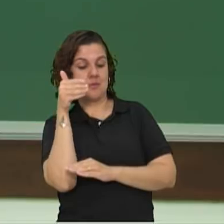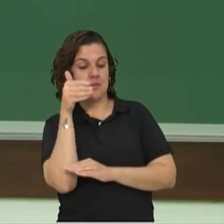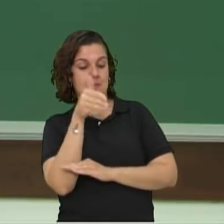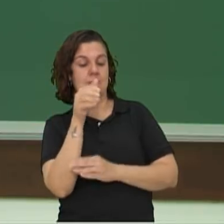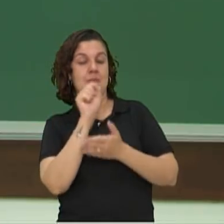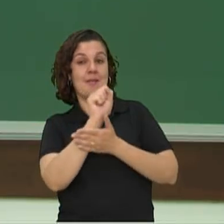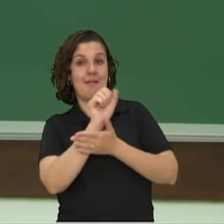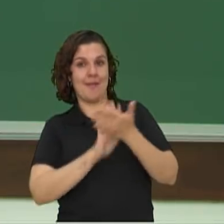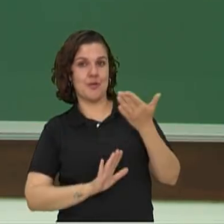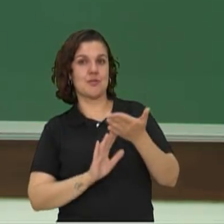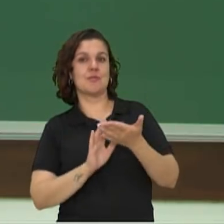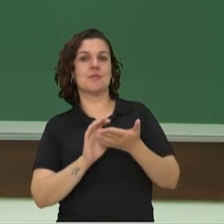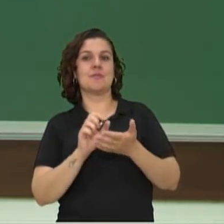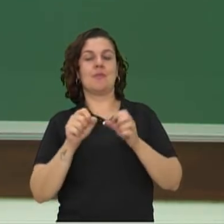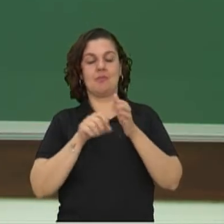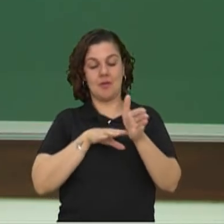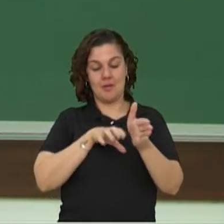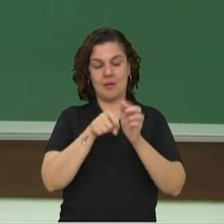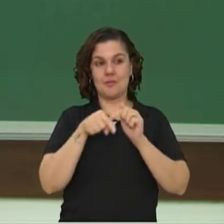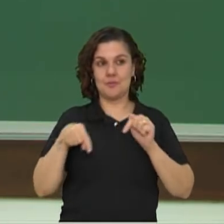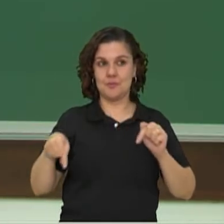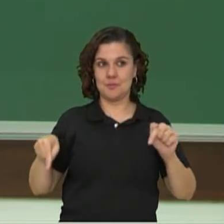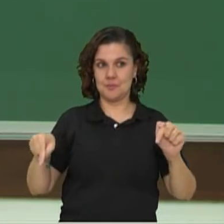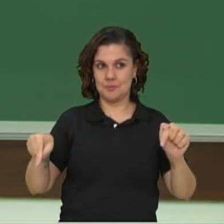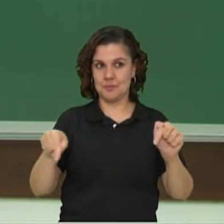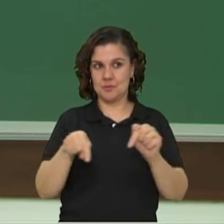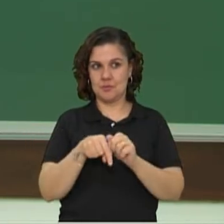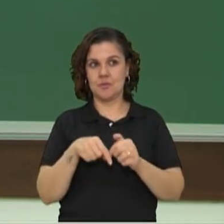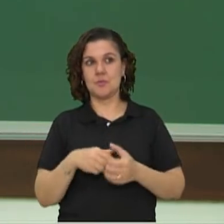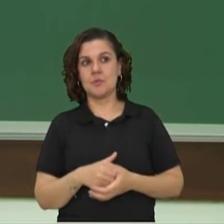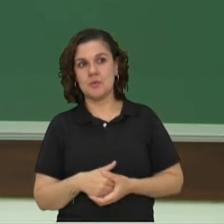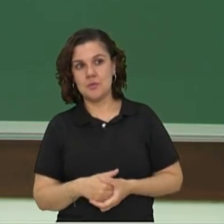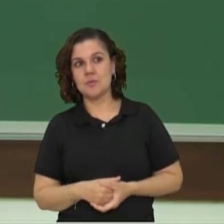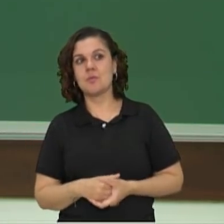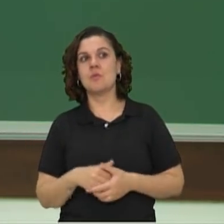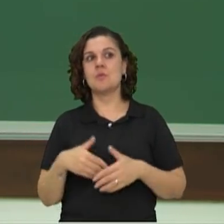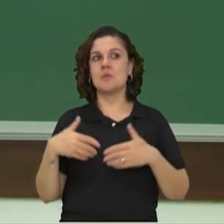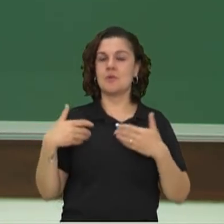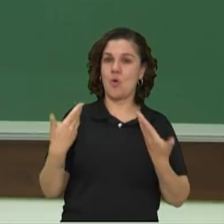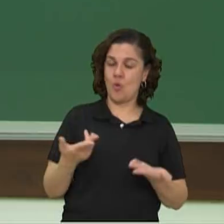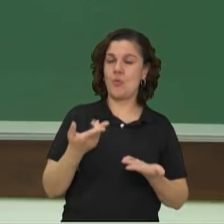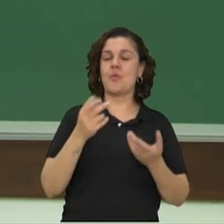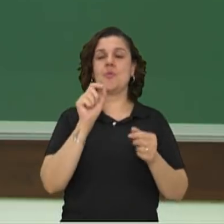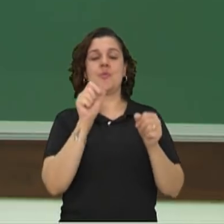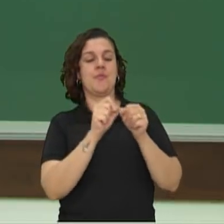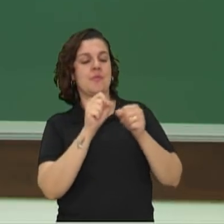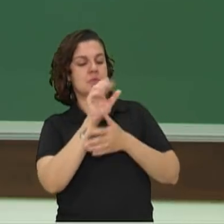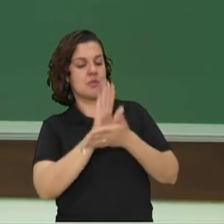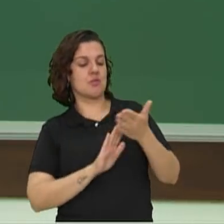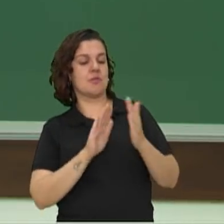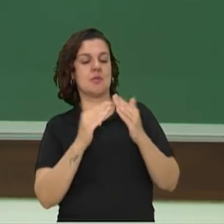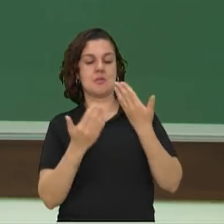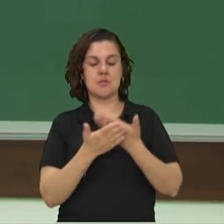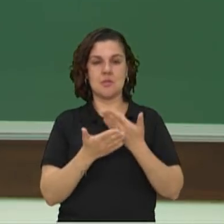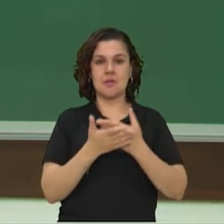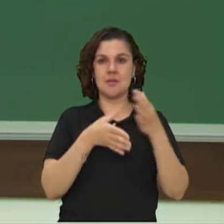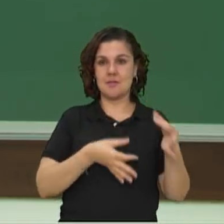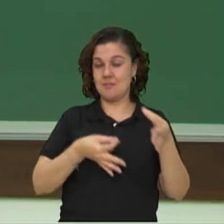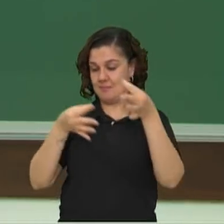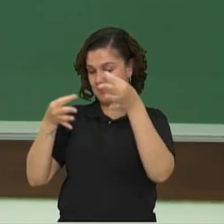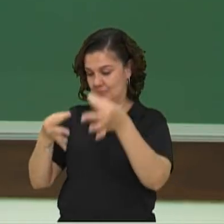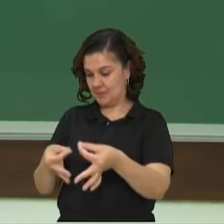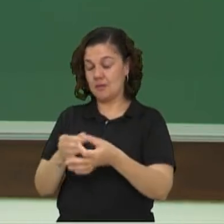mandar as atividades de vocês lá pelo Google Classroom ou fazer as atividades na escola,